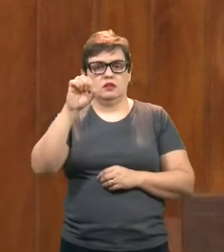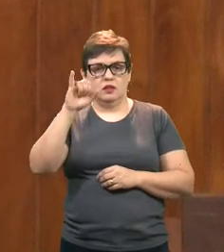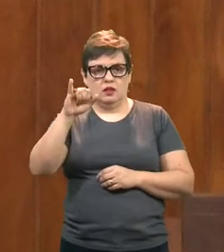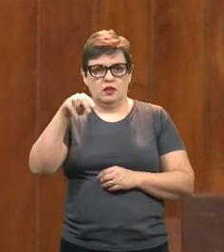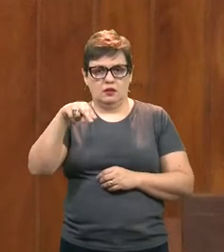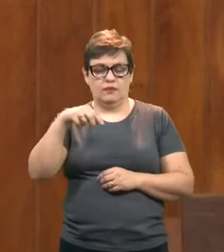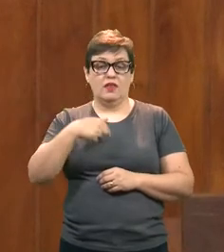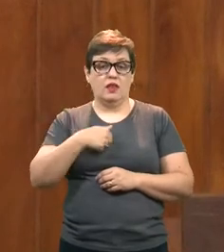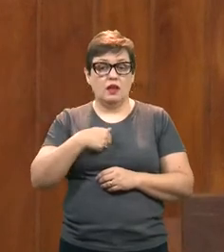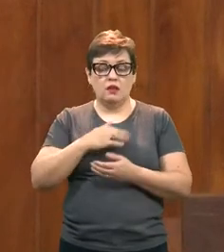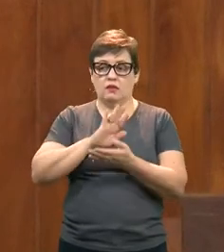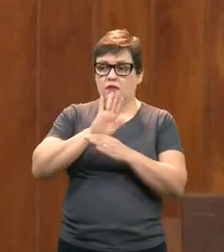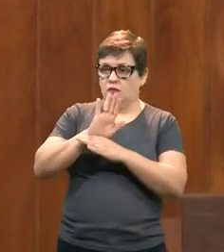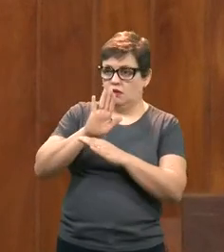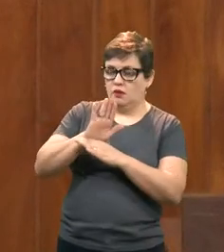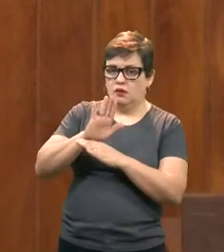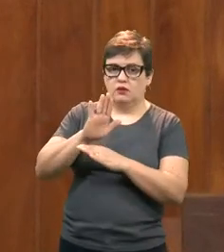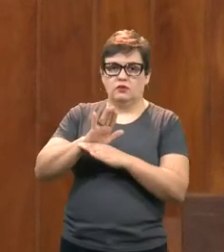óleo.